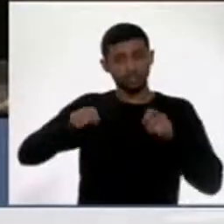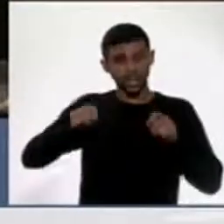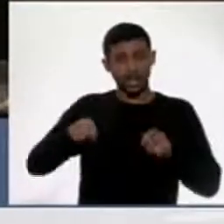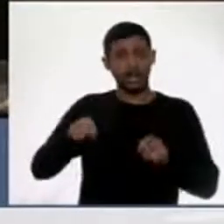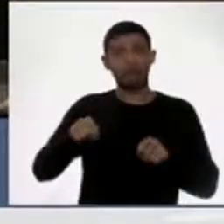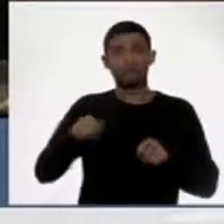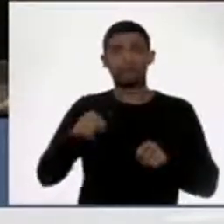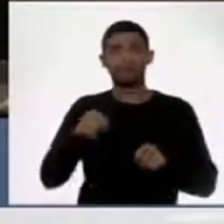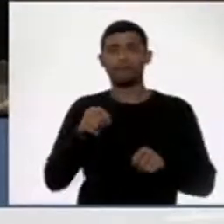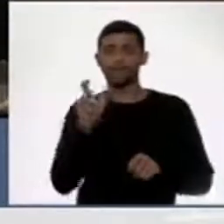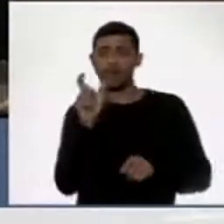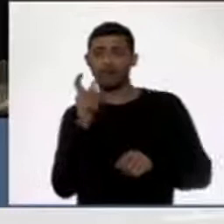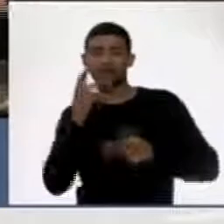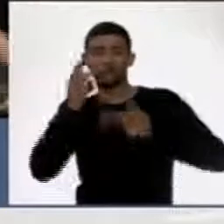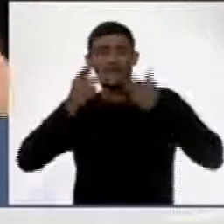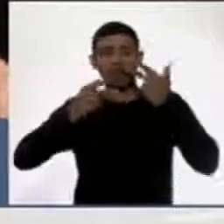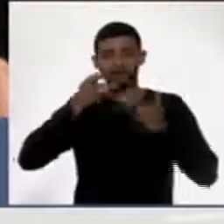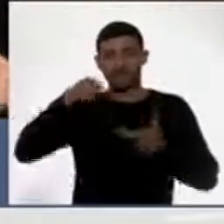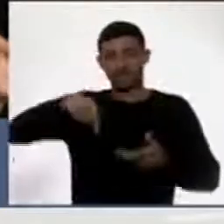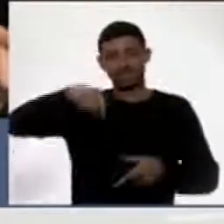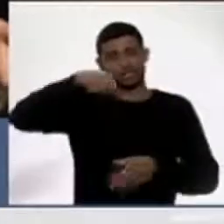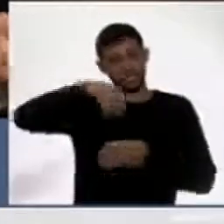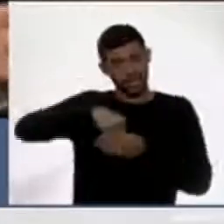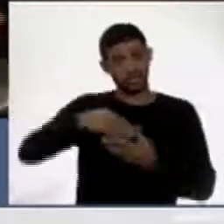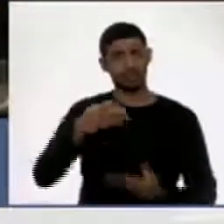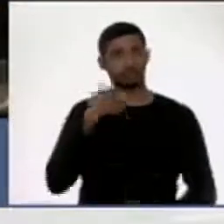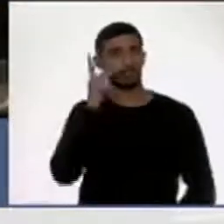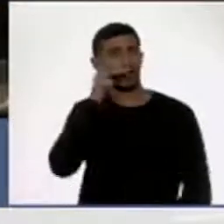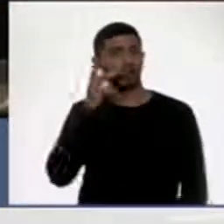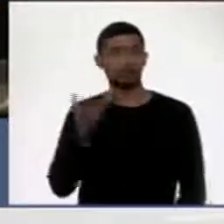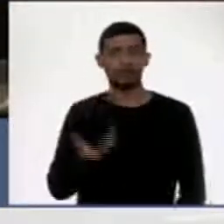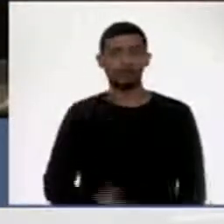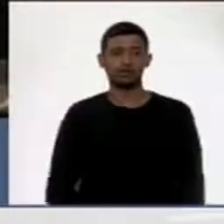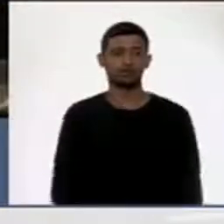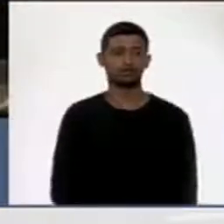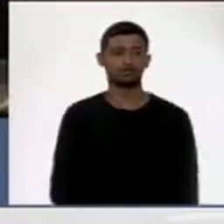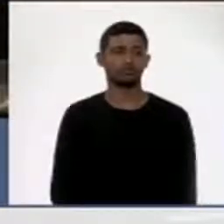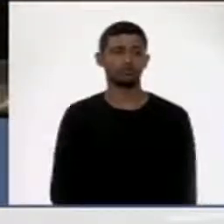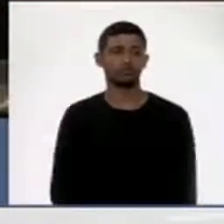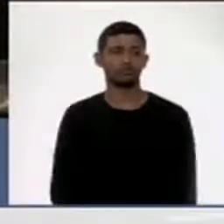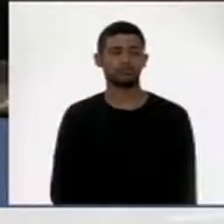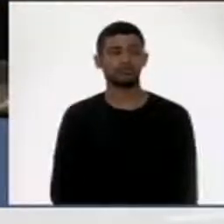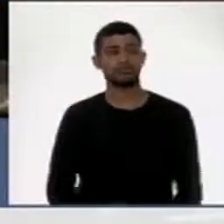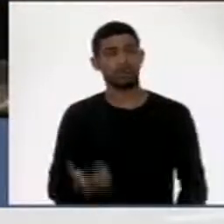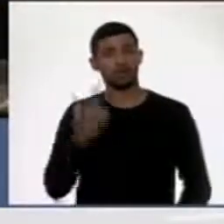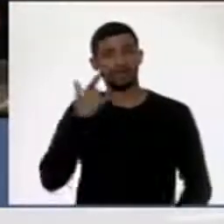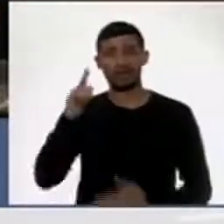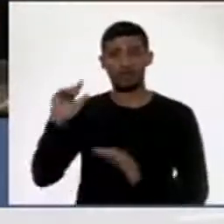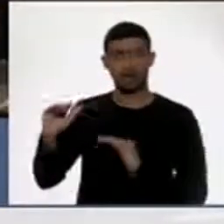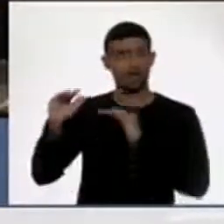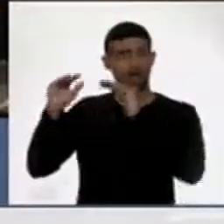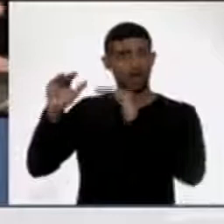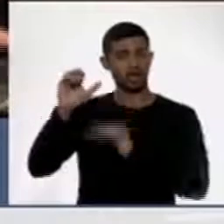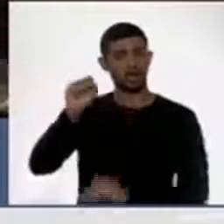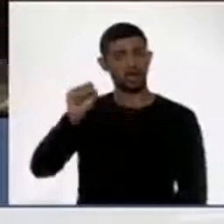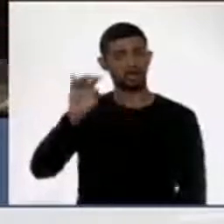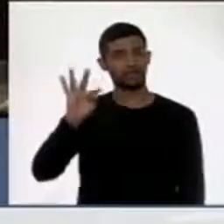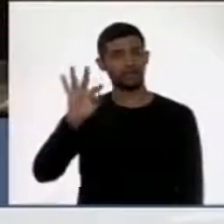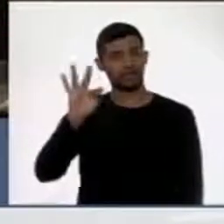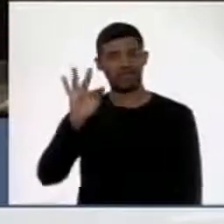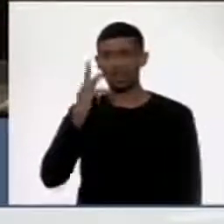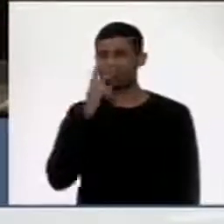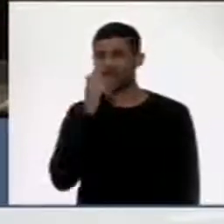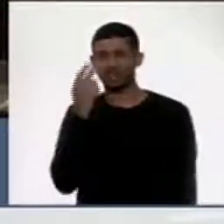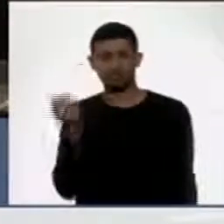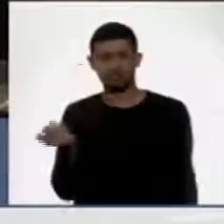palavra no parlamento. Então, foi o próprio Supremo que inverteu a